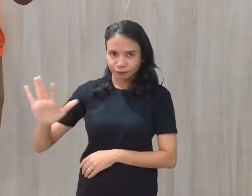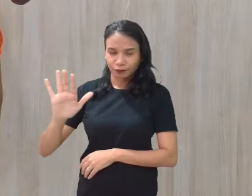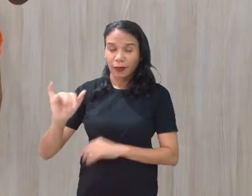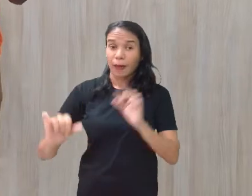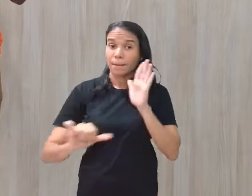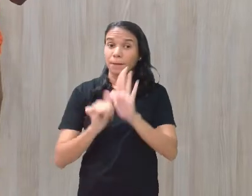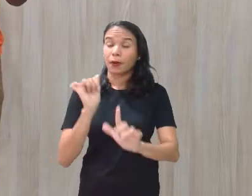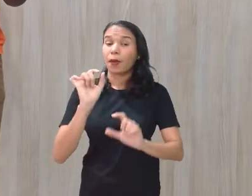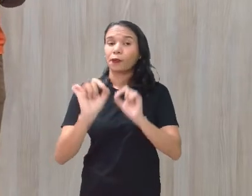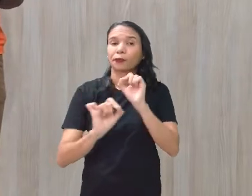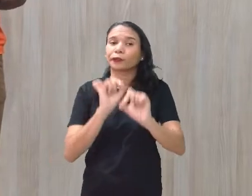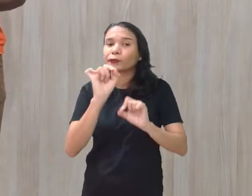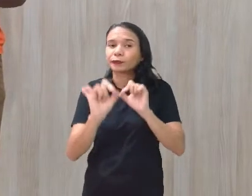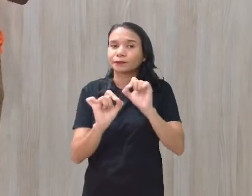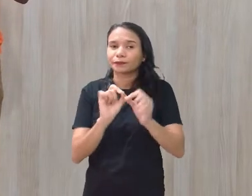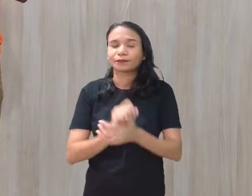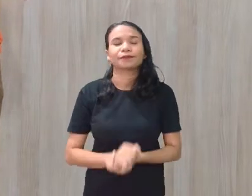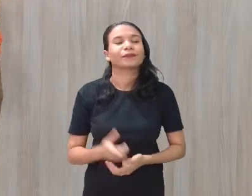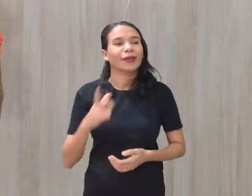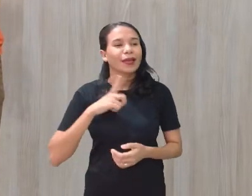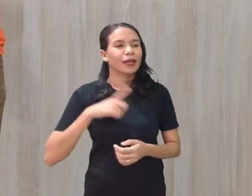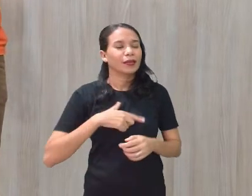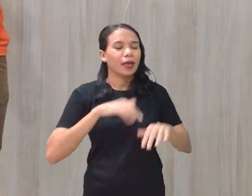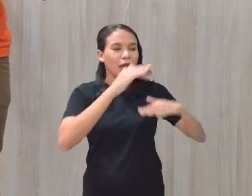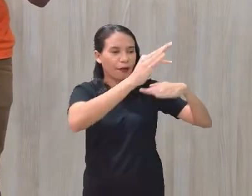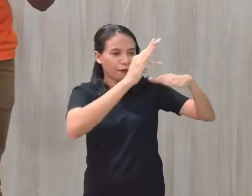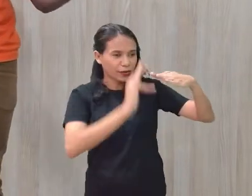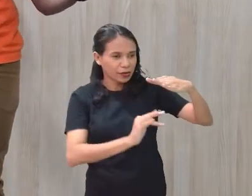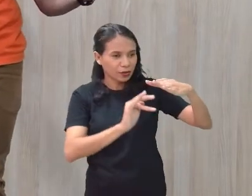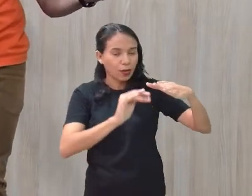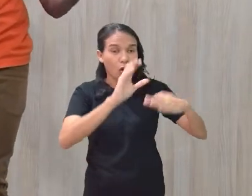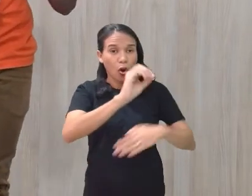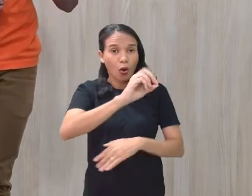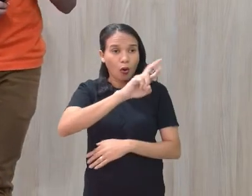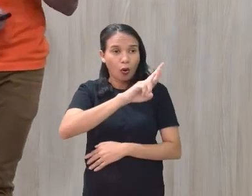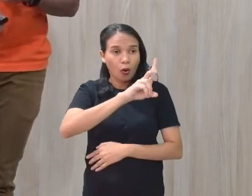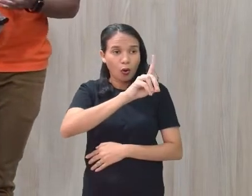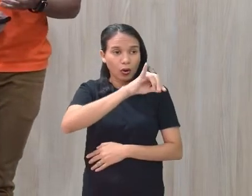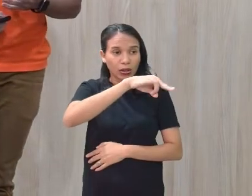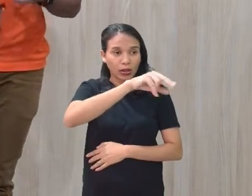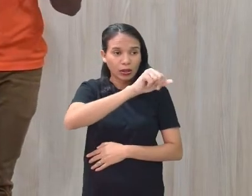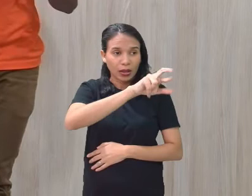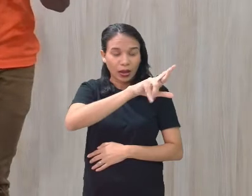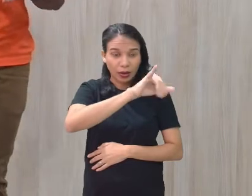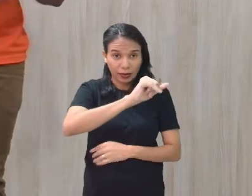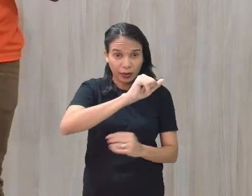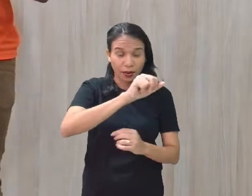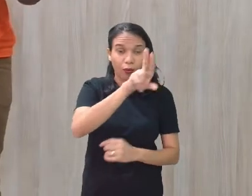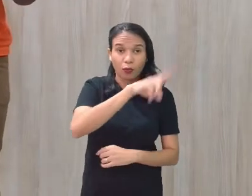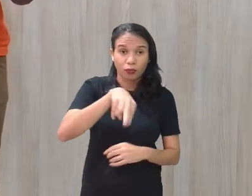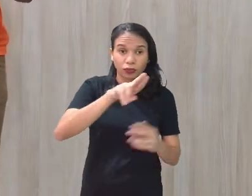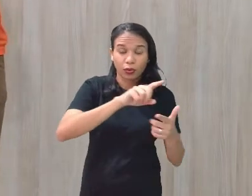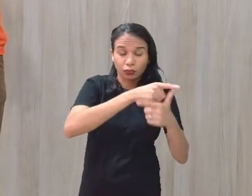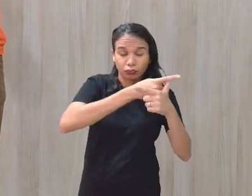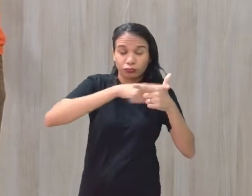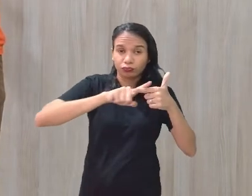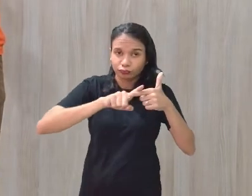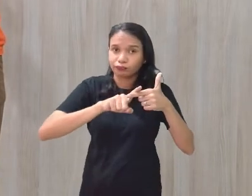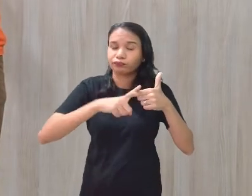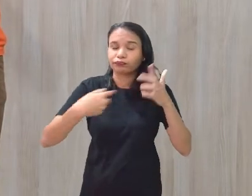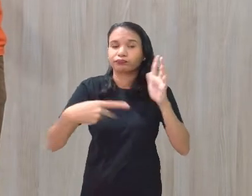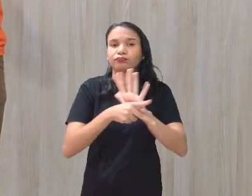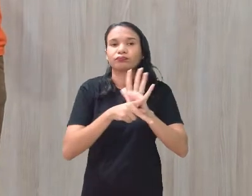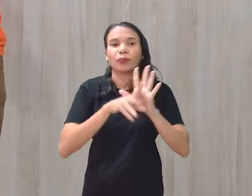Primeiro passo, que foi que a gente fez? Transformamos a fração em um número decimal através da divisão.